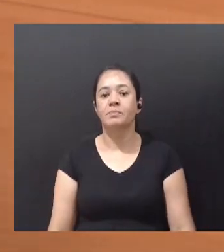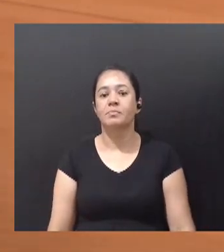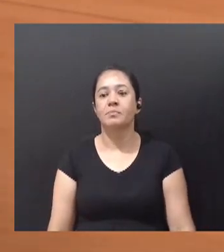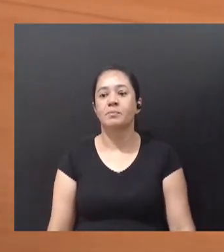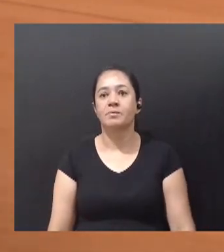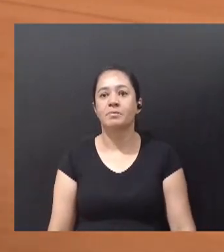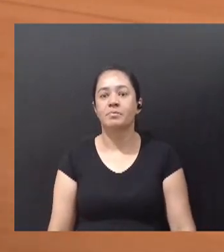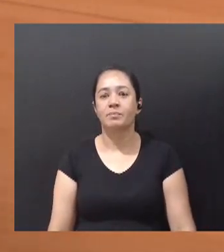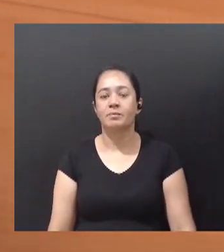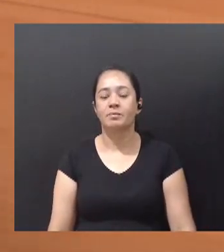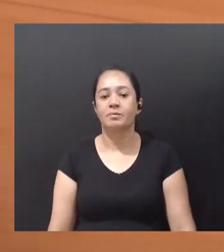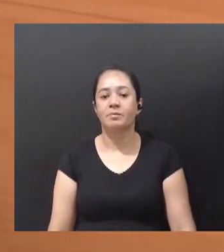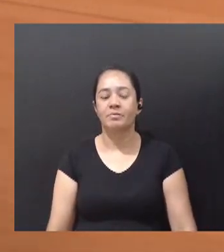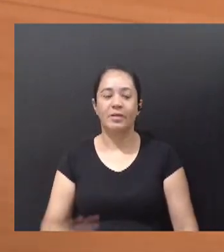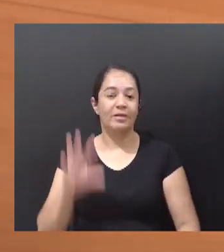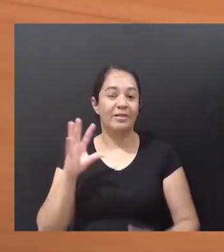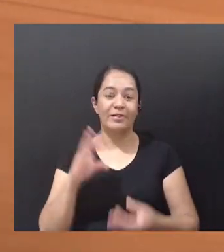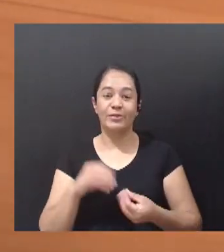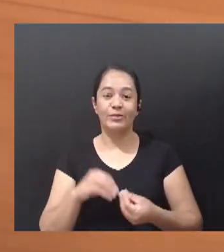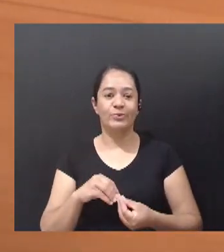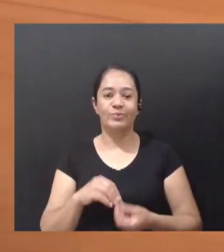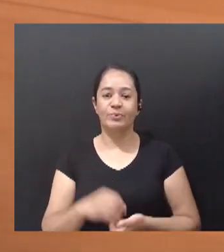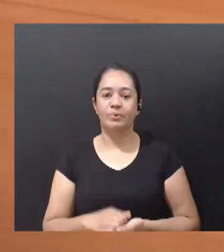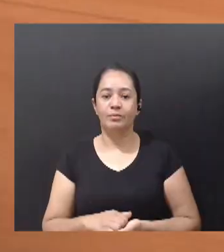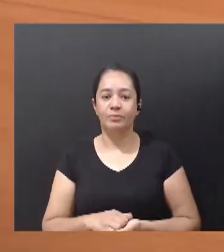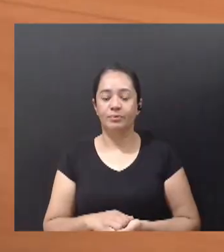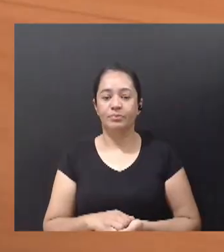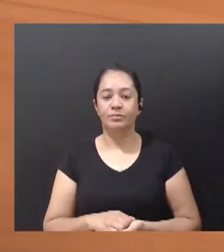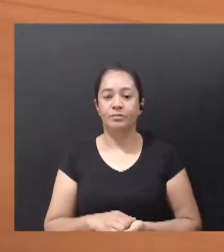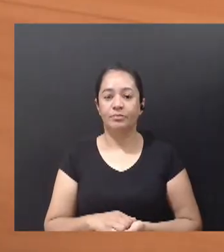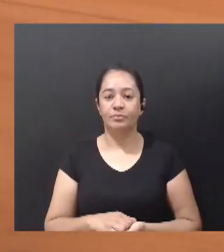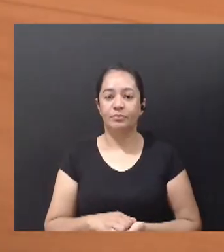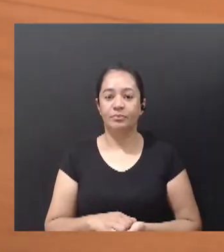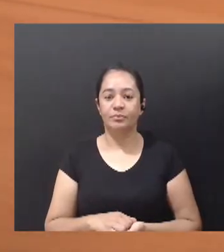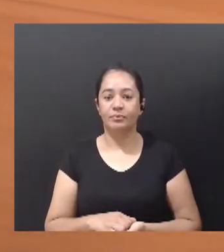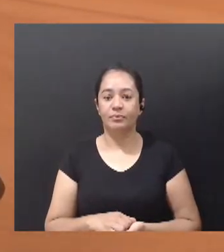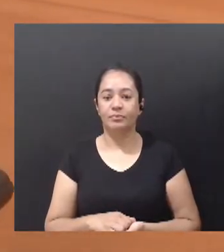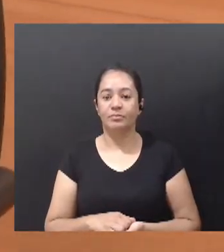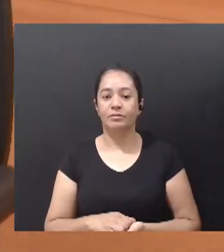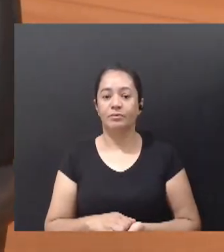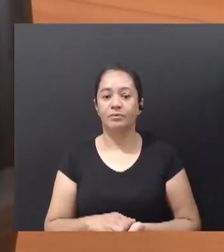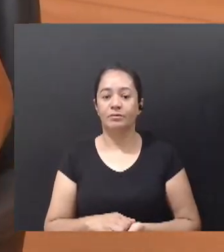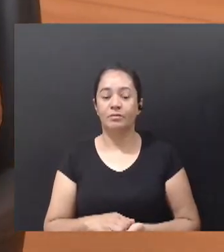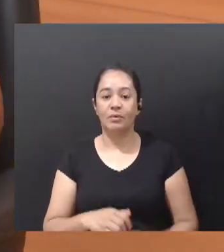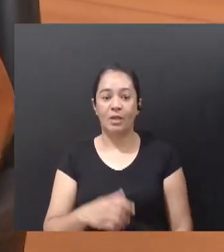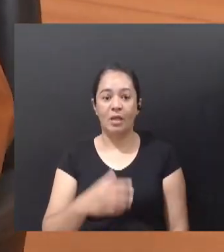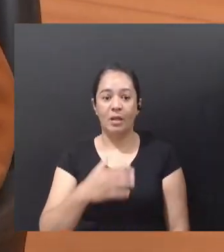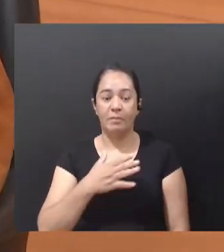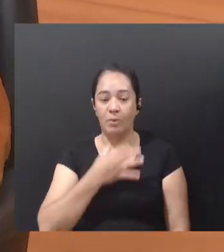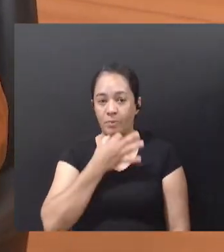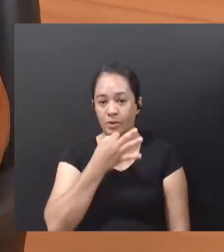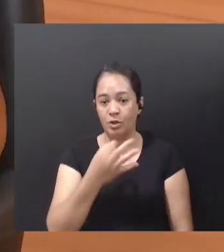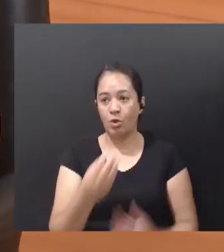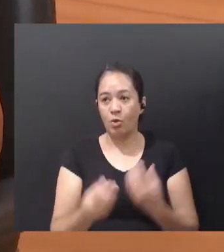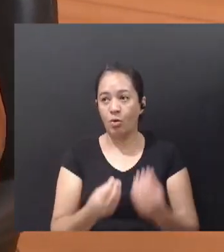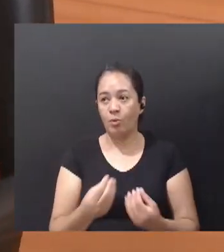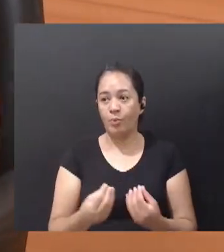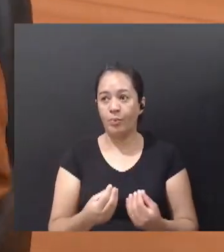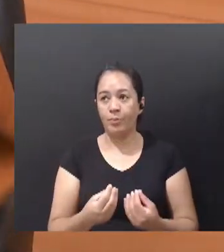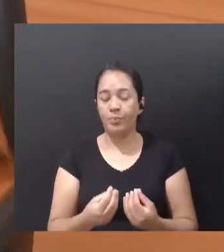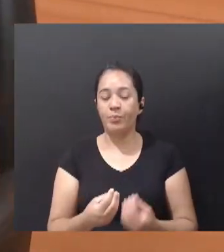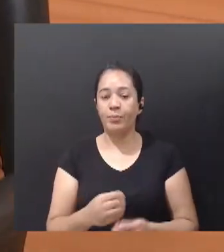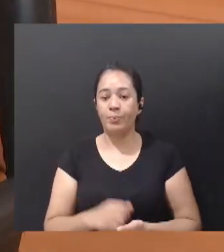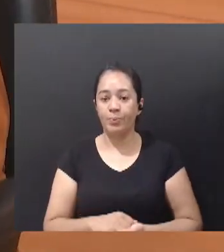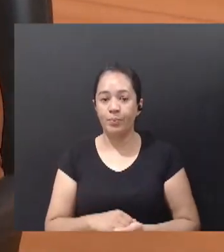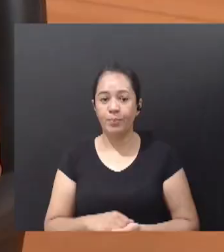E é isso. Isso foi mais um, ao meu ver particular, assim, de como que tá o hip hop, como que ele tá funcionando,